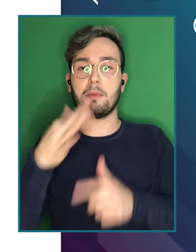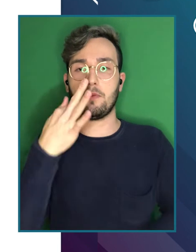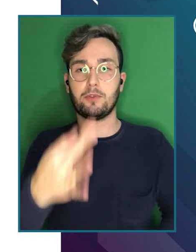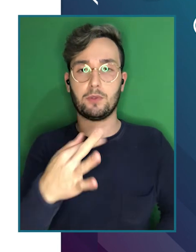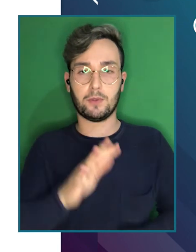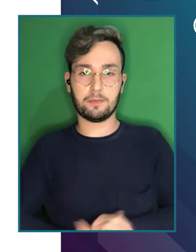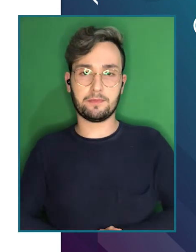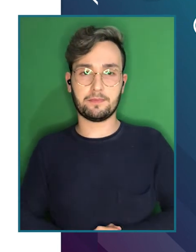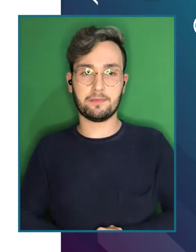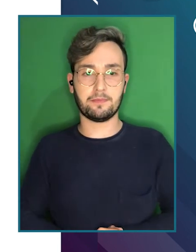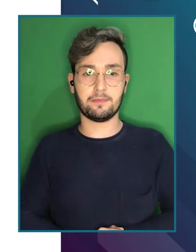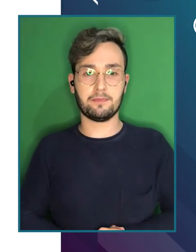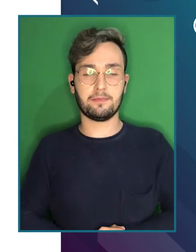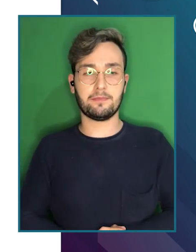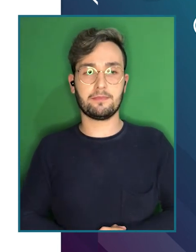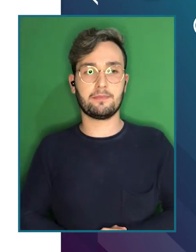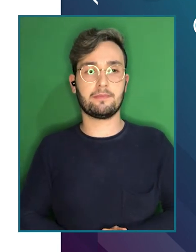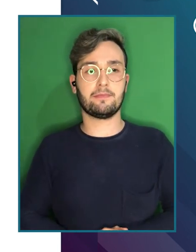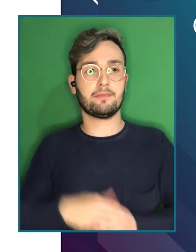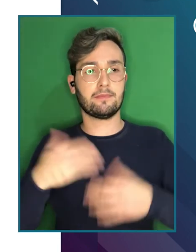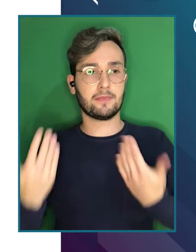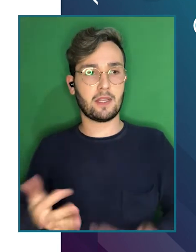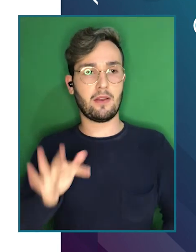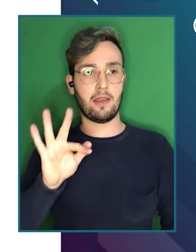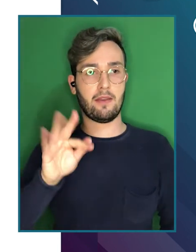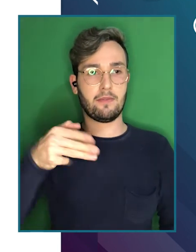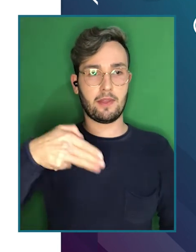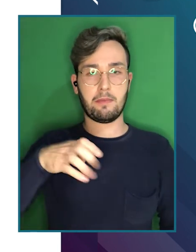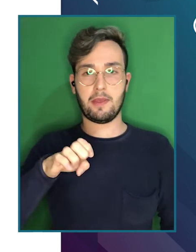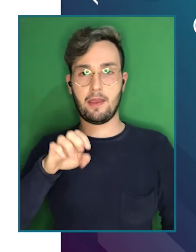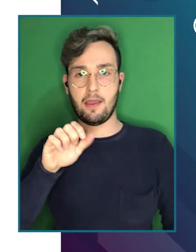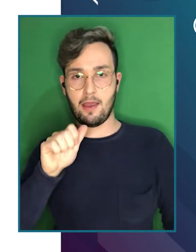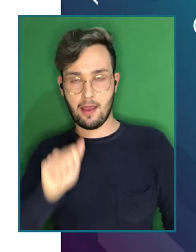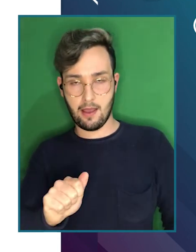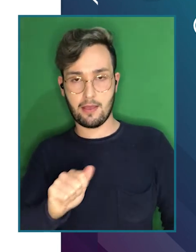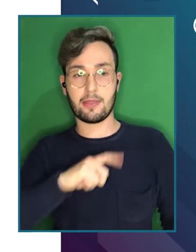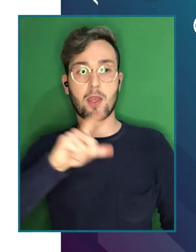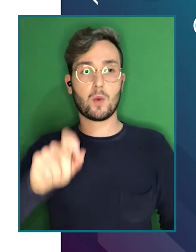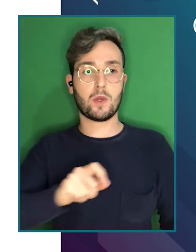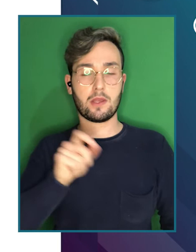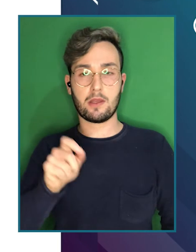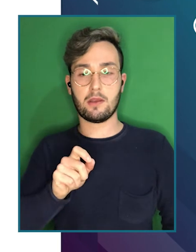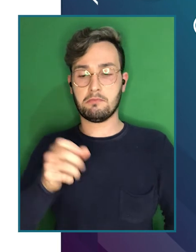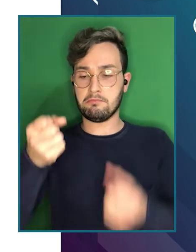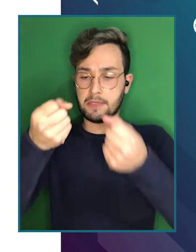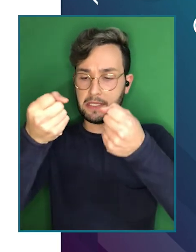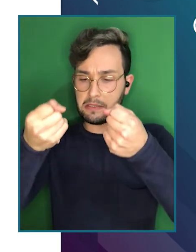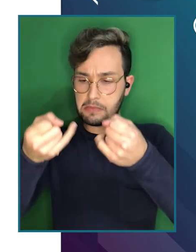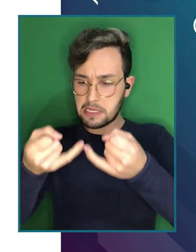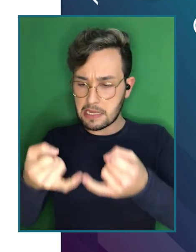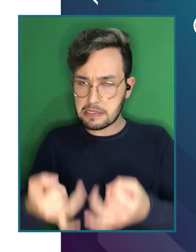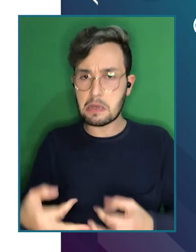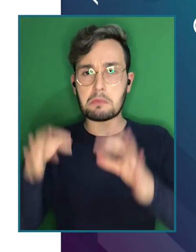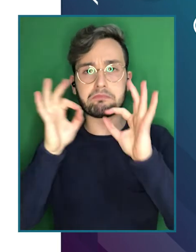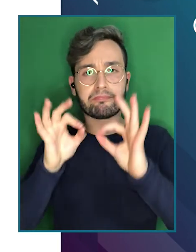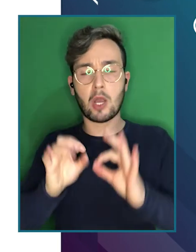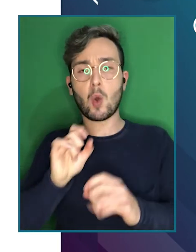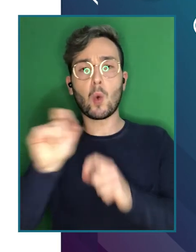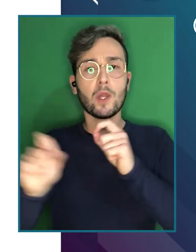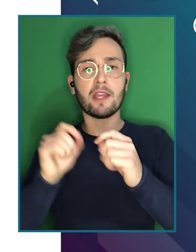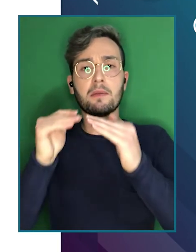falhas potenciais. O FUNEA tem por objetivo identificar, delimitar e descrever as